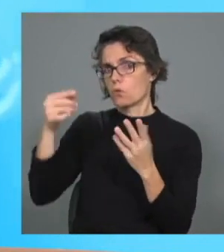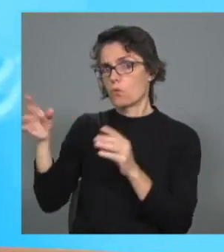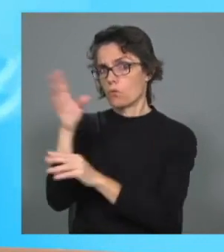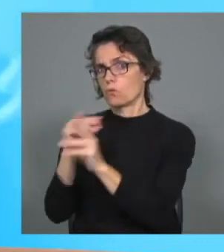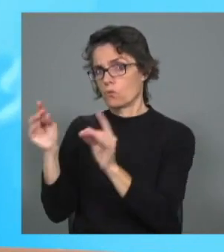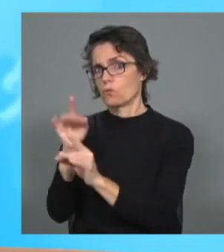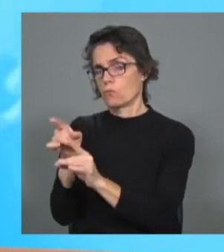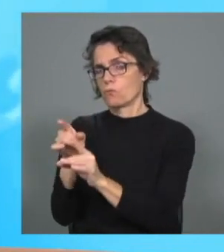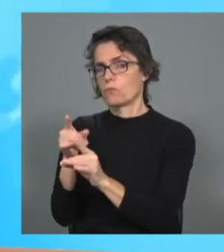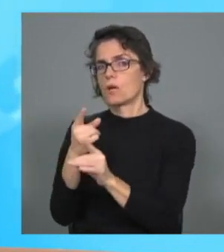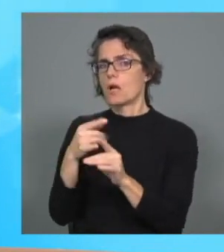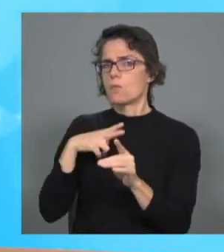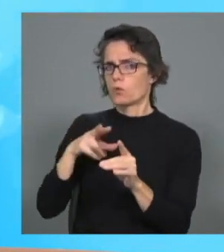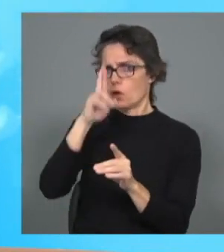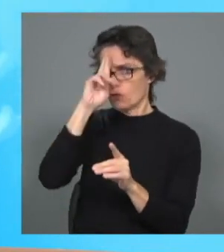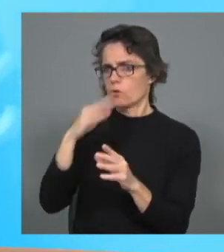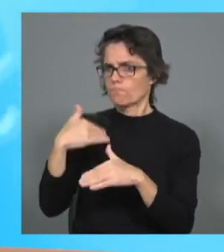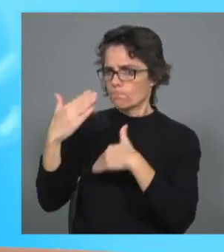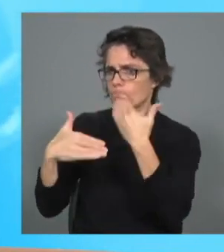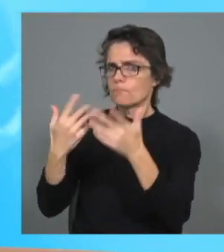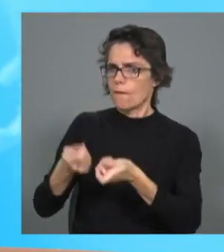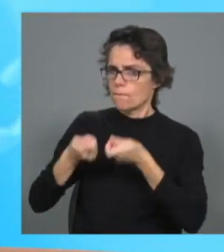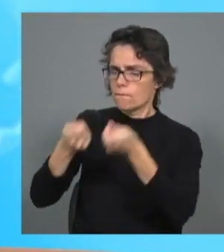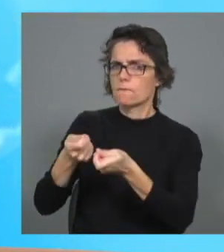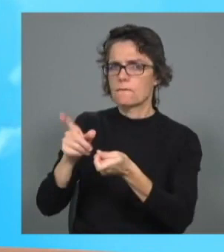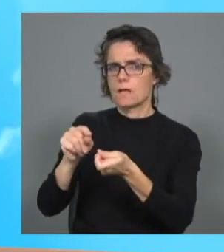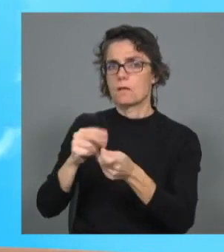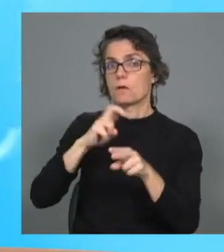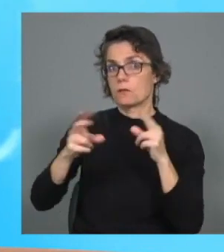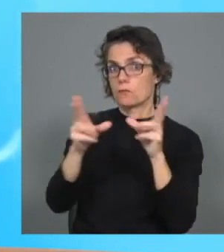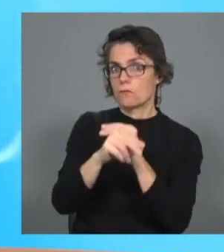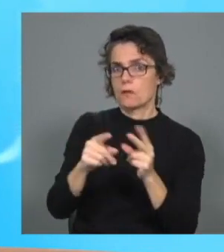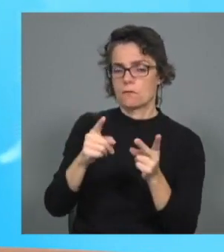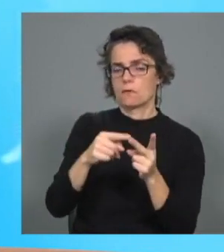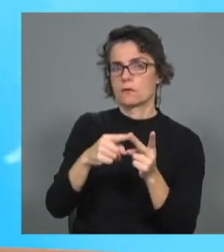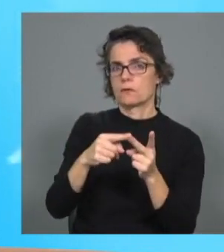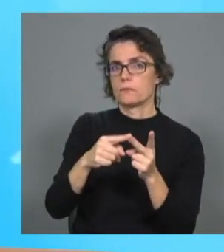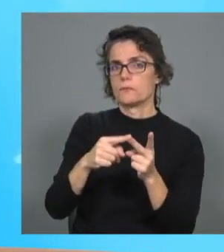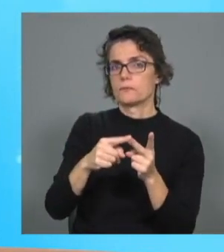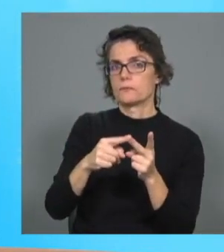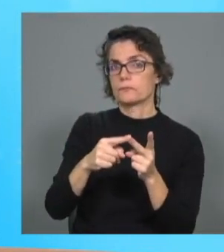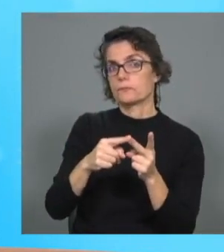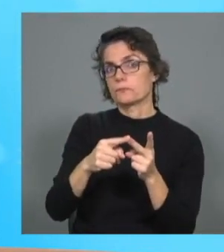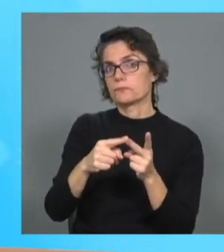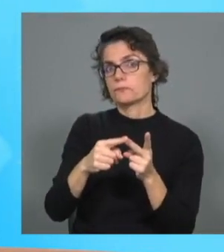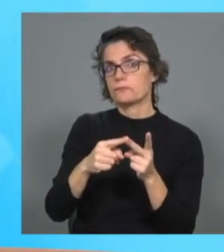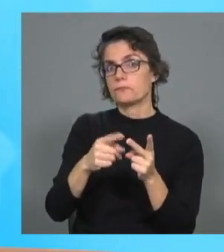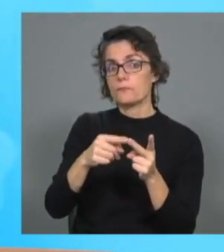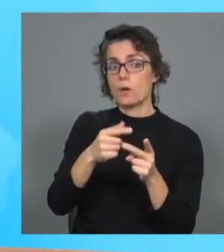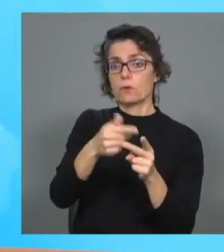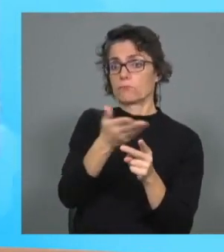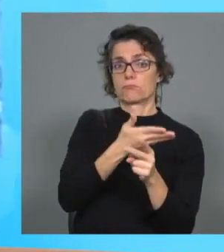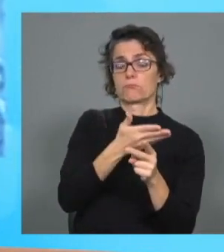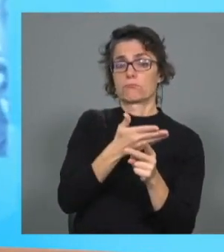avancem e que investe mais em coisas como energias renováveis. Começou recentemente a